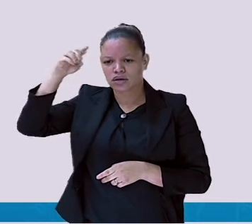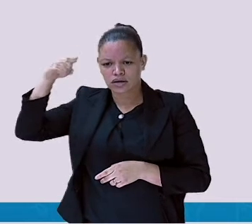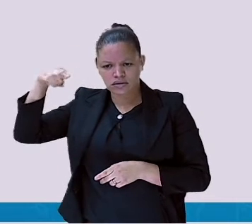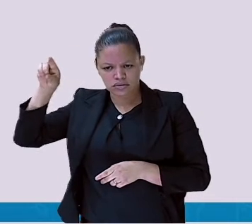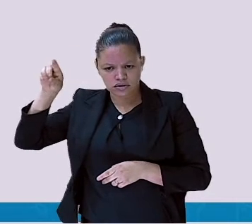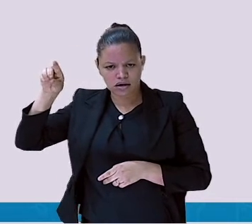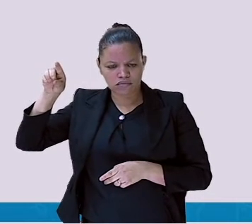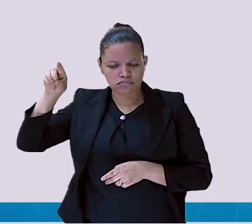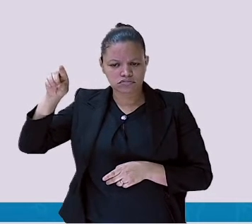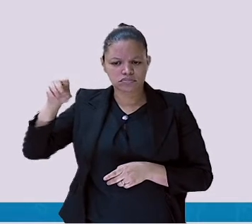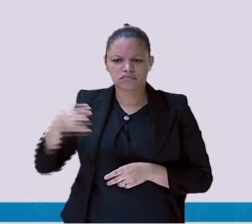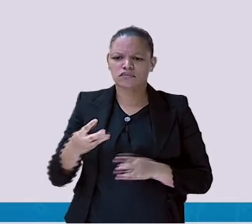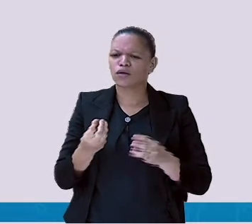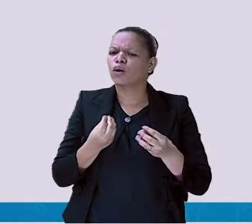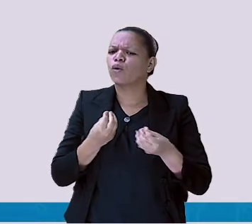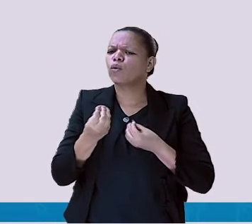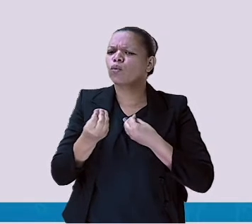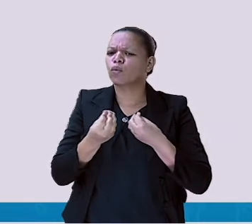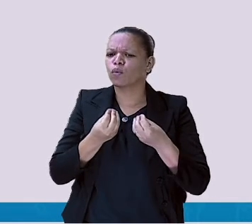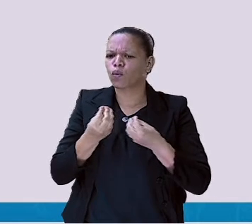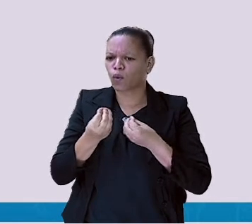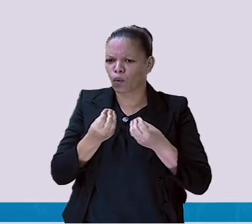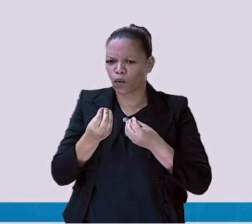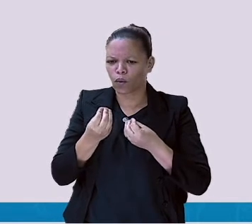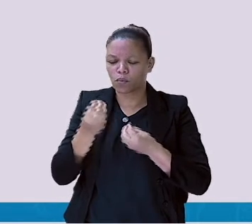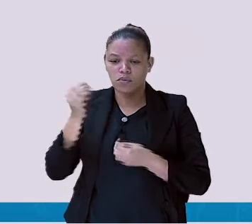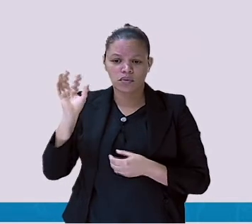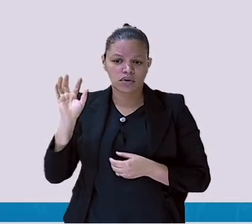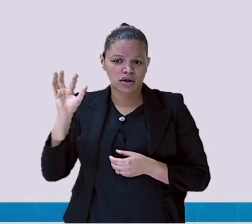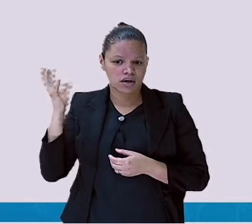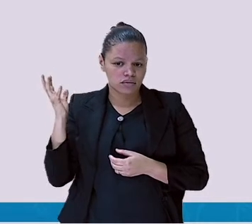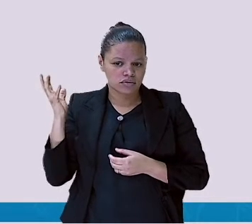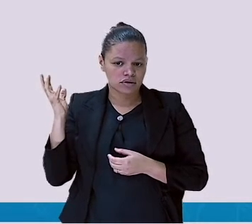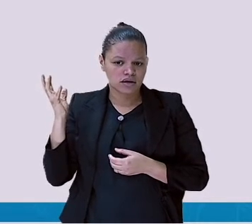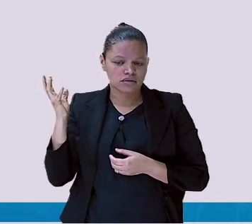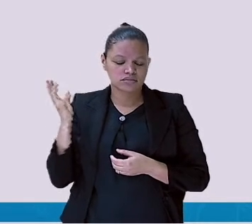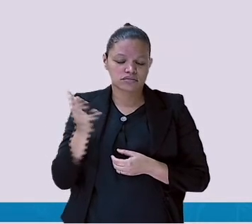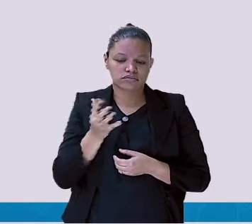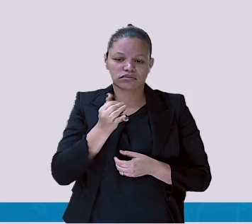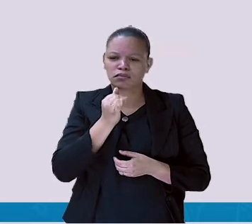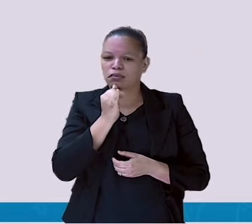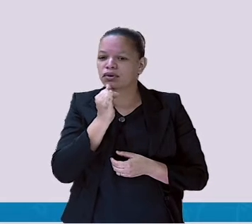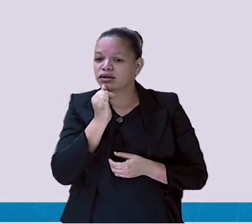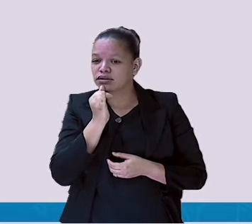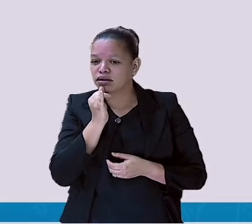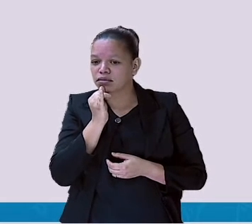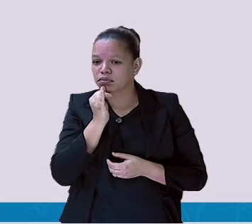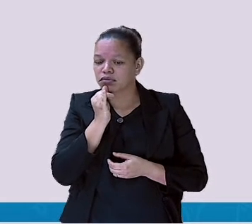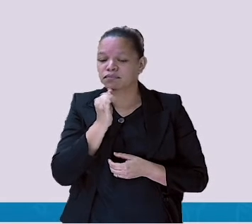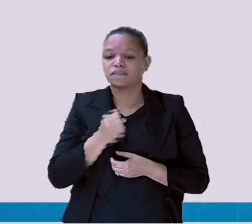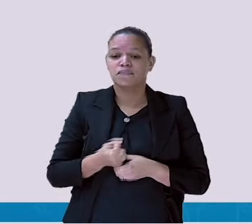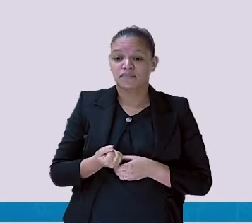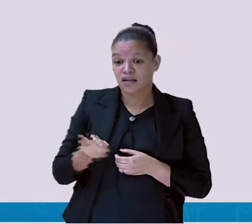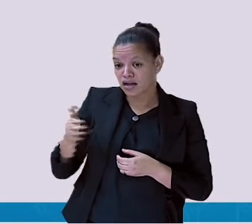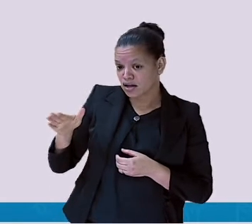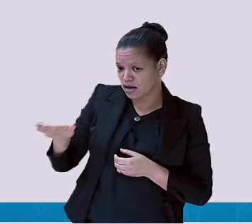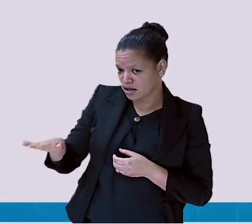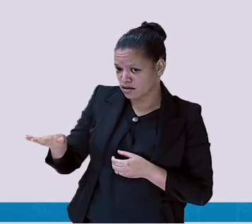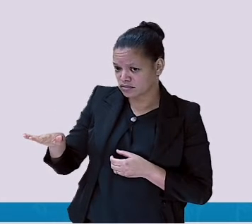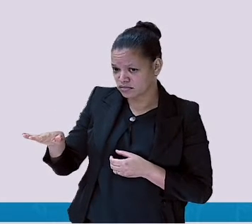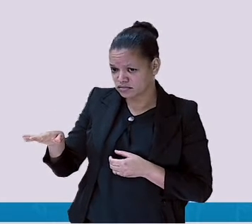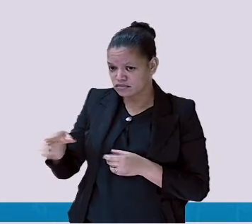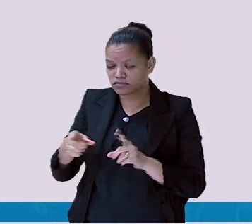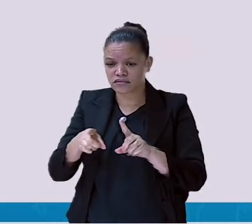dos nossos idosos. Eles escolhem alimentos, então mata a